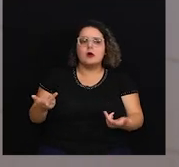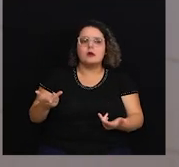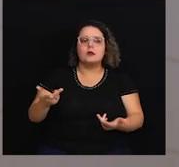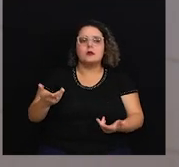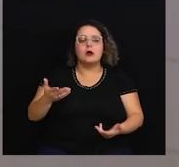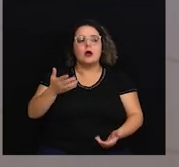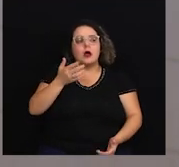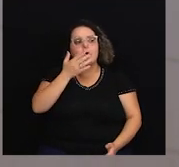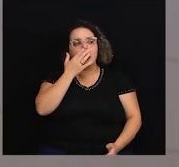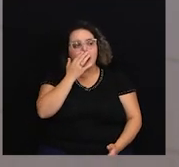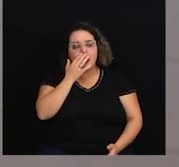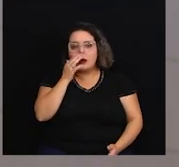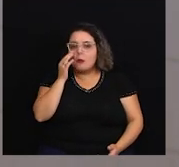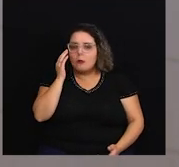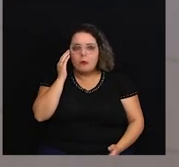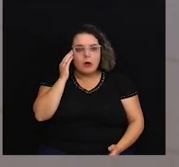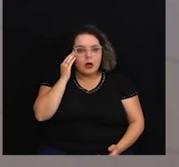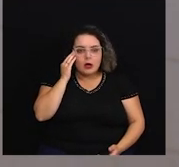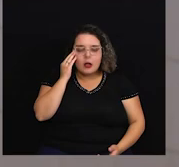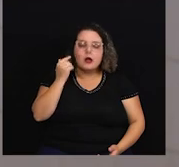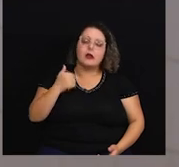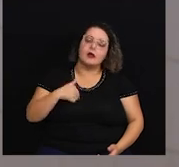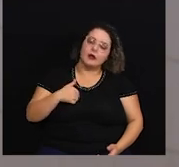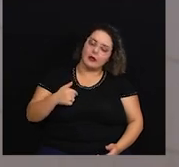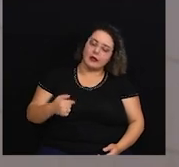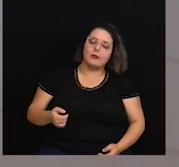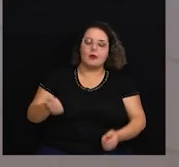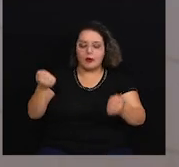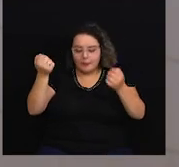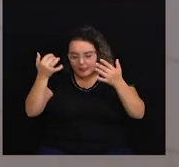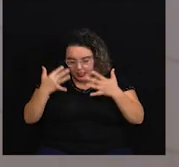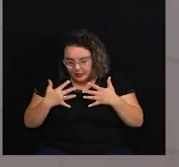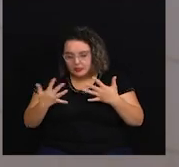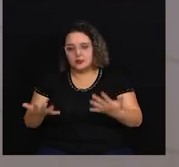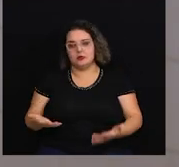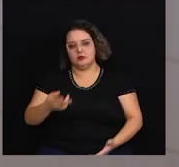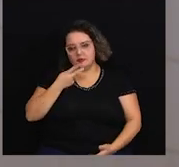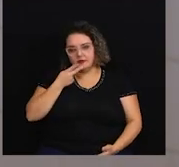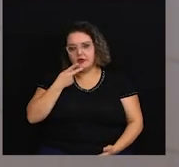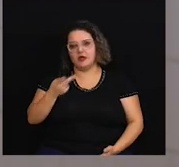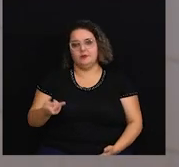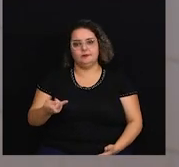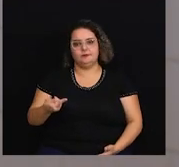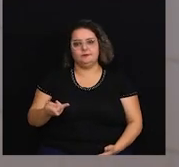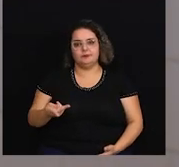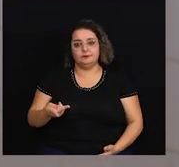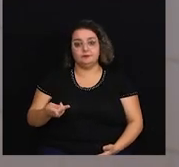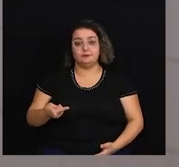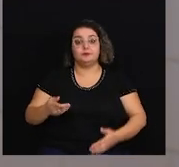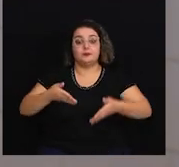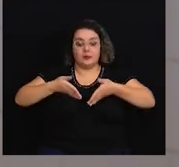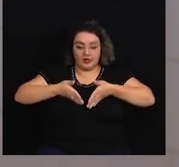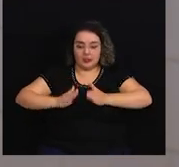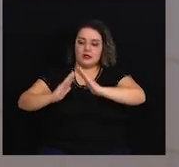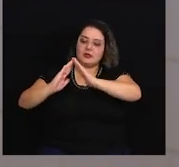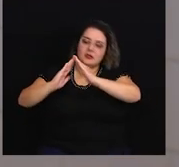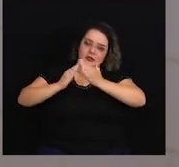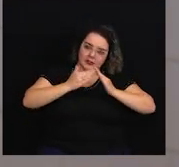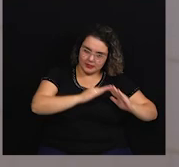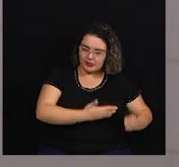fala não essa cara que são preferi já estou muito obrigado eu falo nasci na favela mas sou um cara